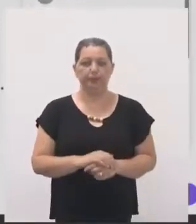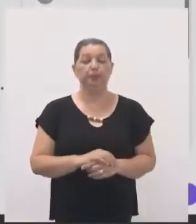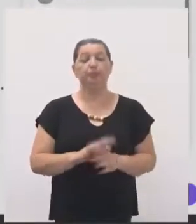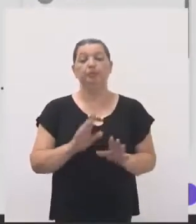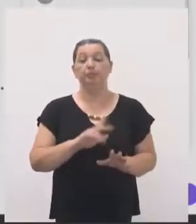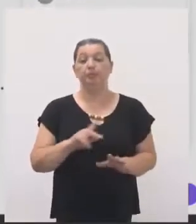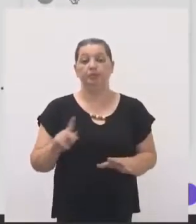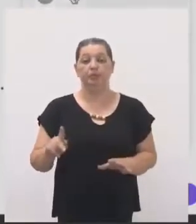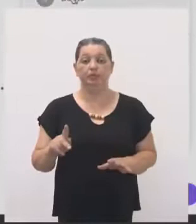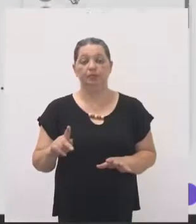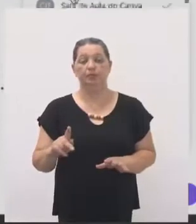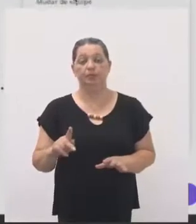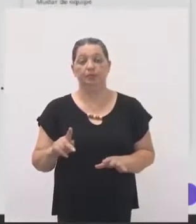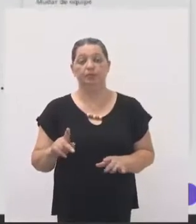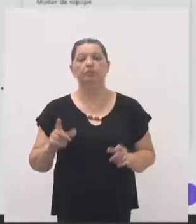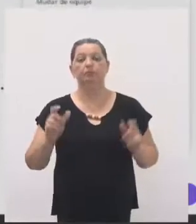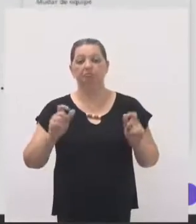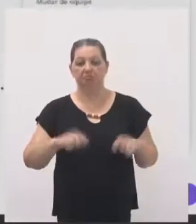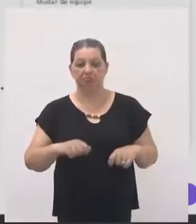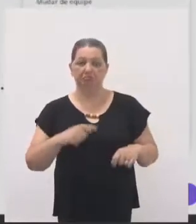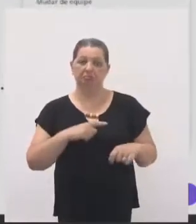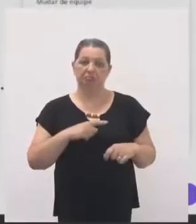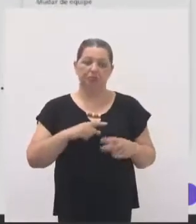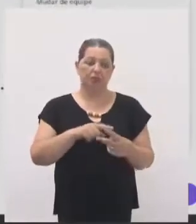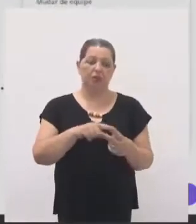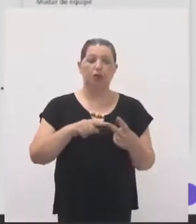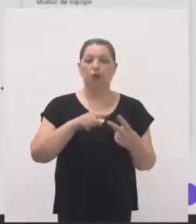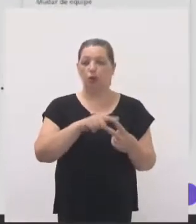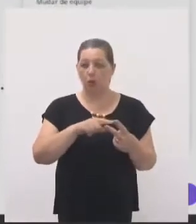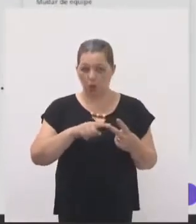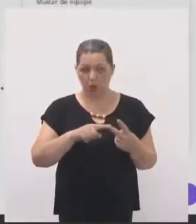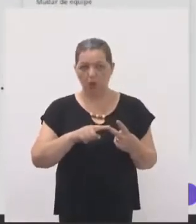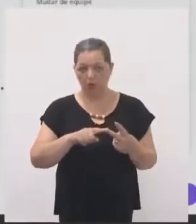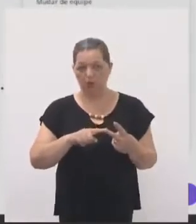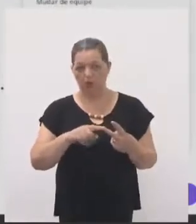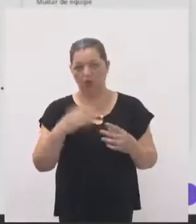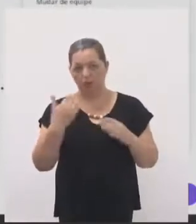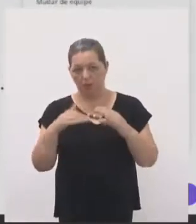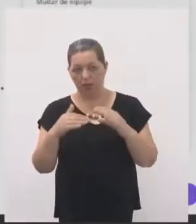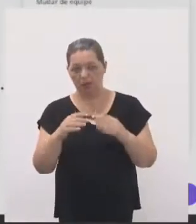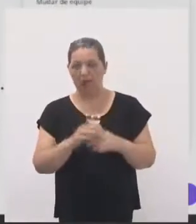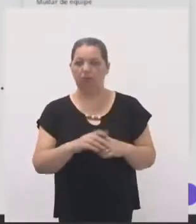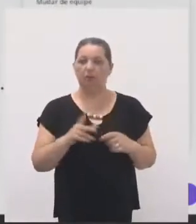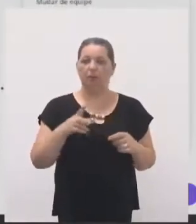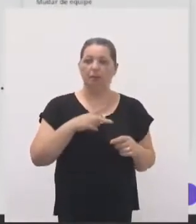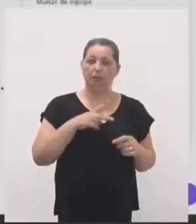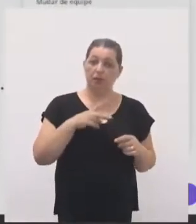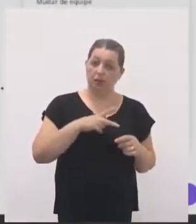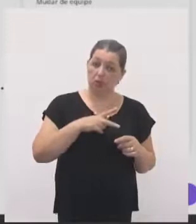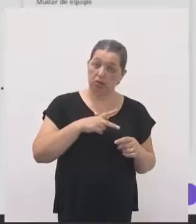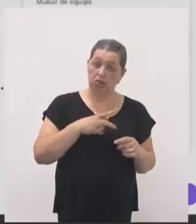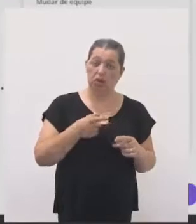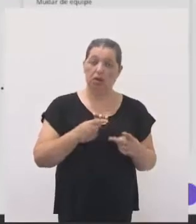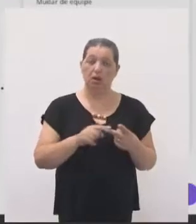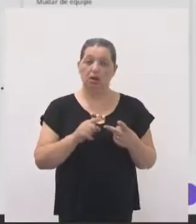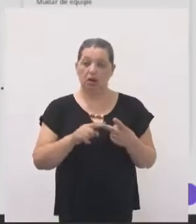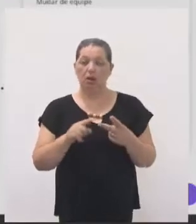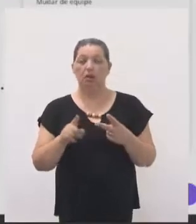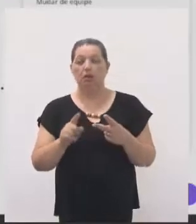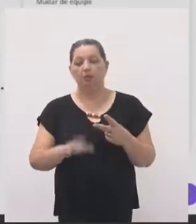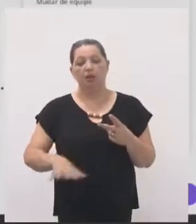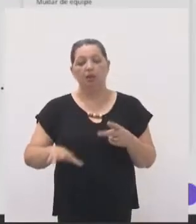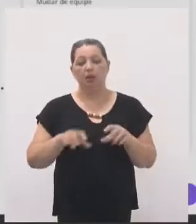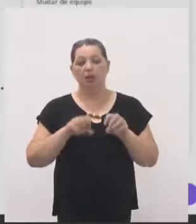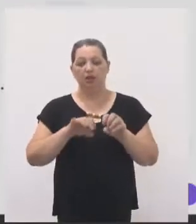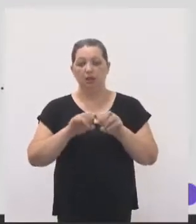professor, ele pode ser que ele tenha duas contas aqui, a conta pessoal e a conta educacional.